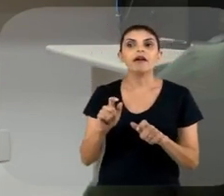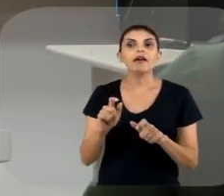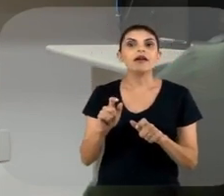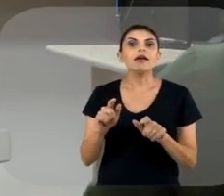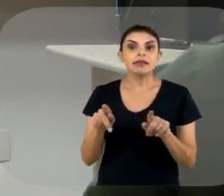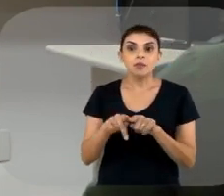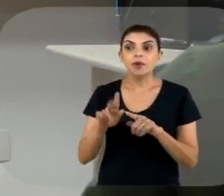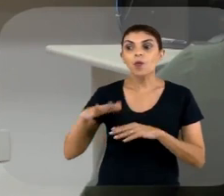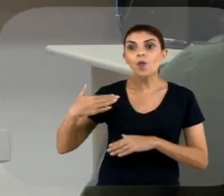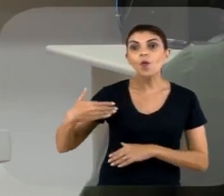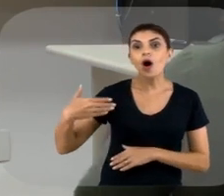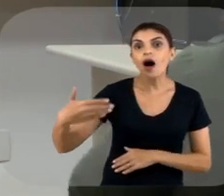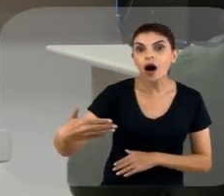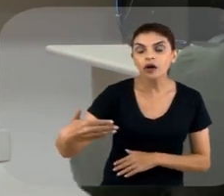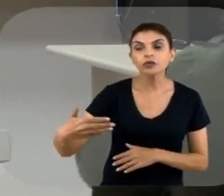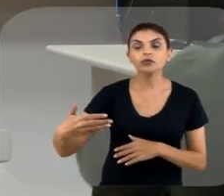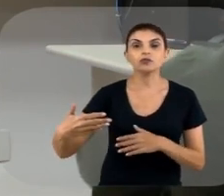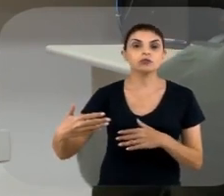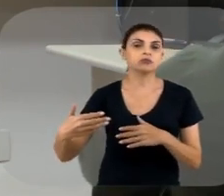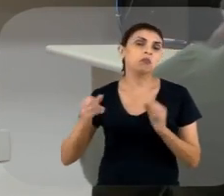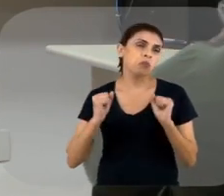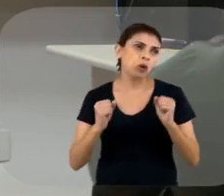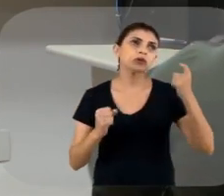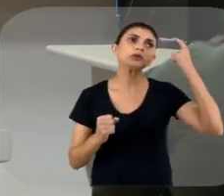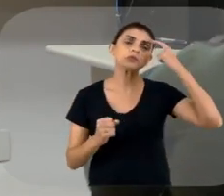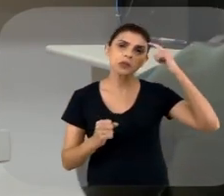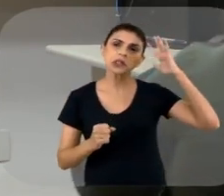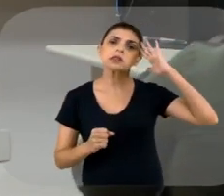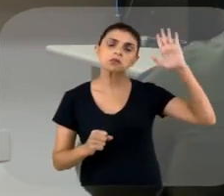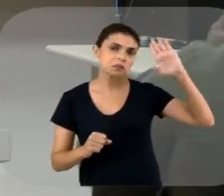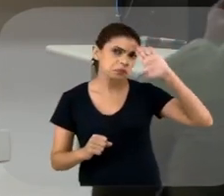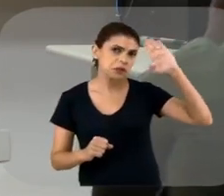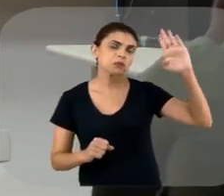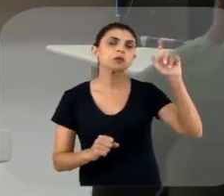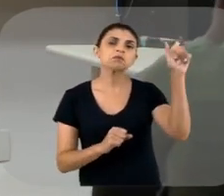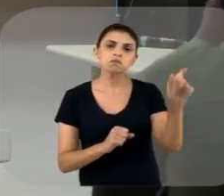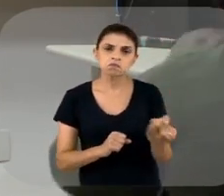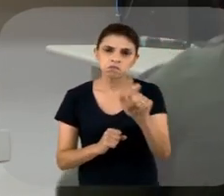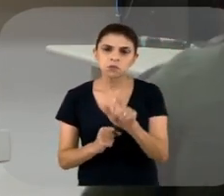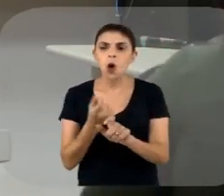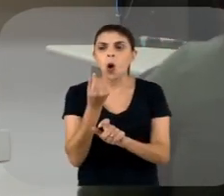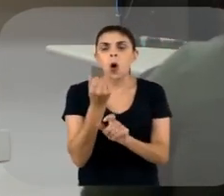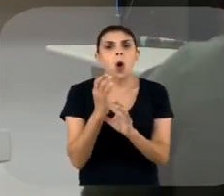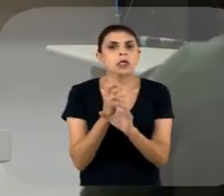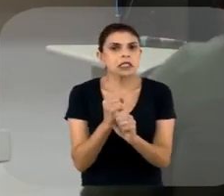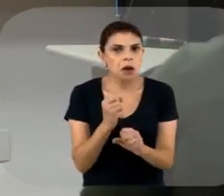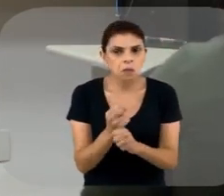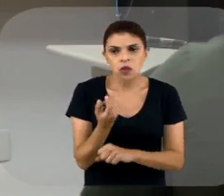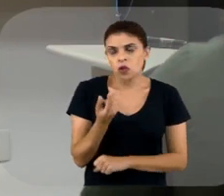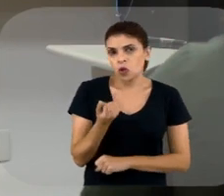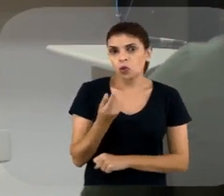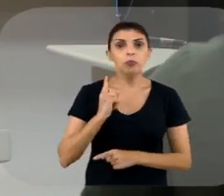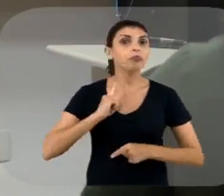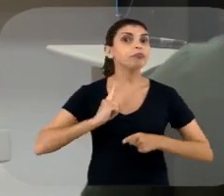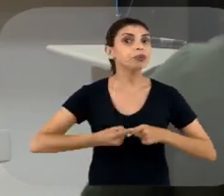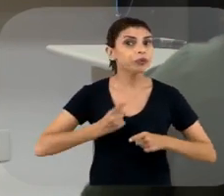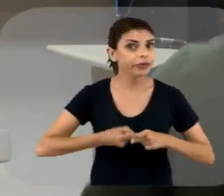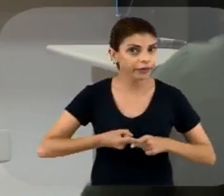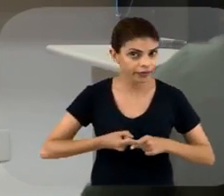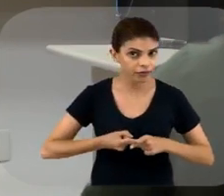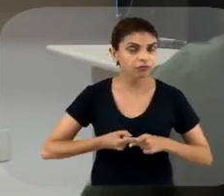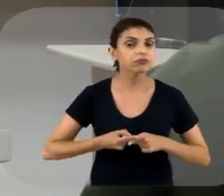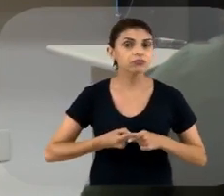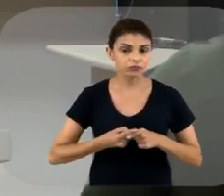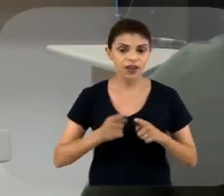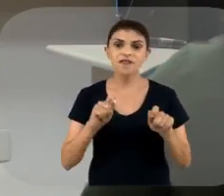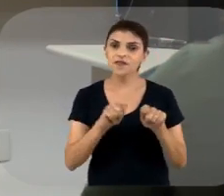né, e aí esse quanto a gente pode pensar principalmente em orçamento, o porquê,